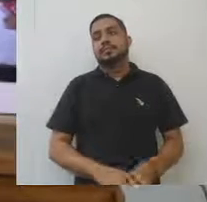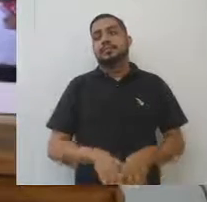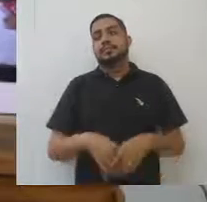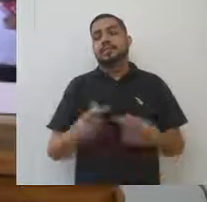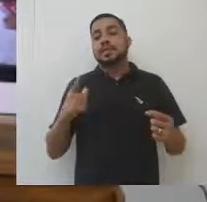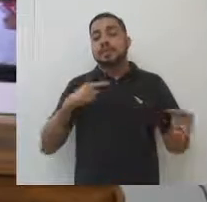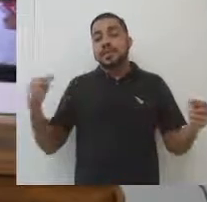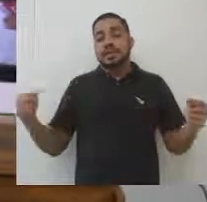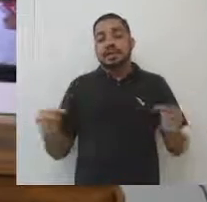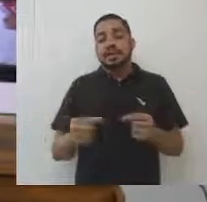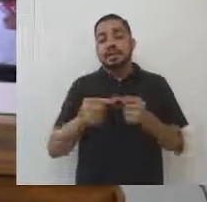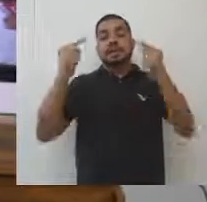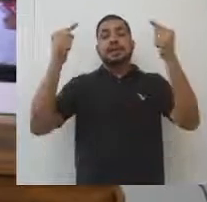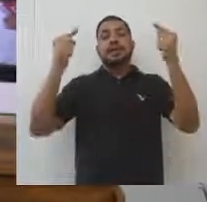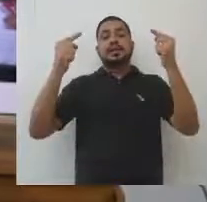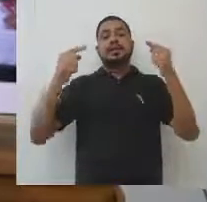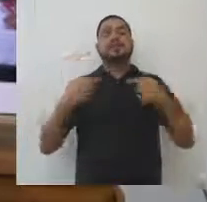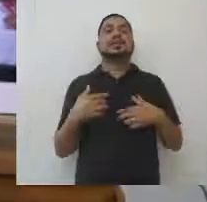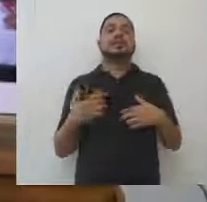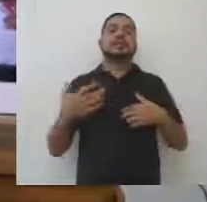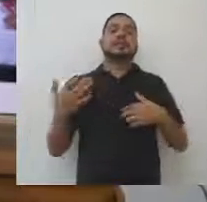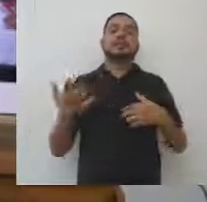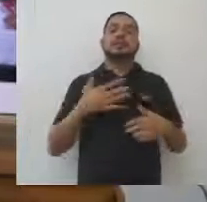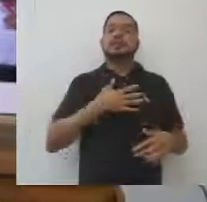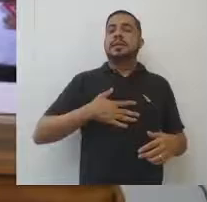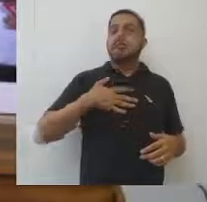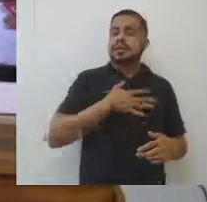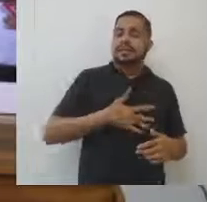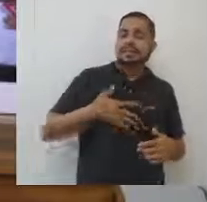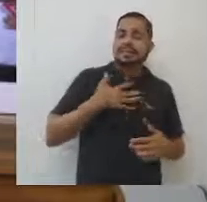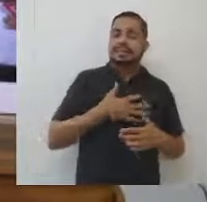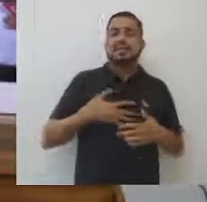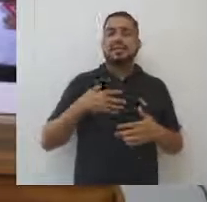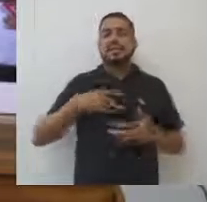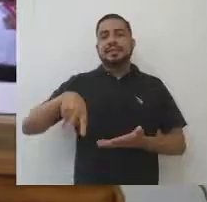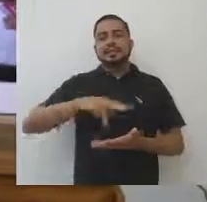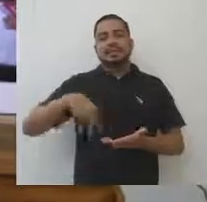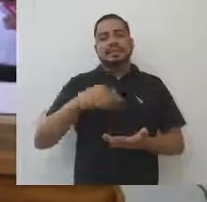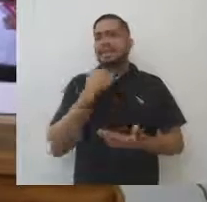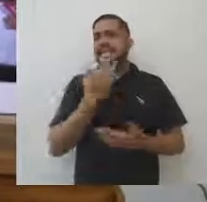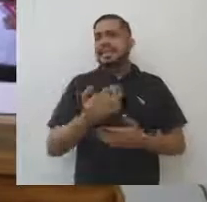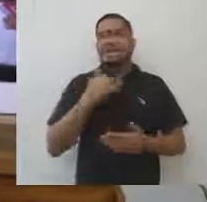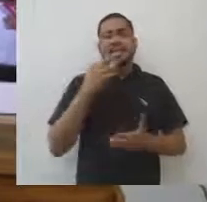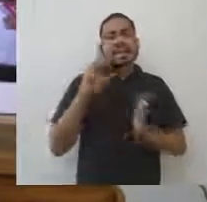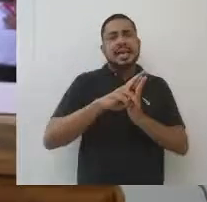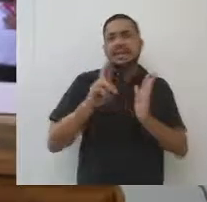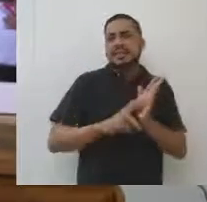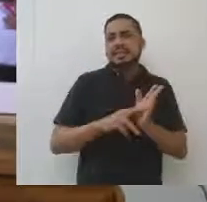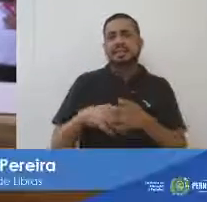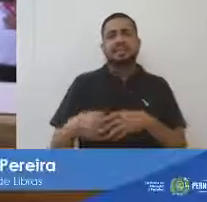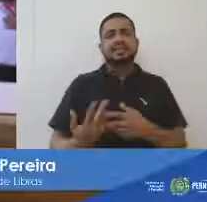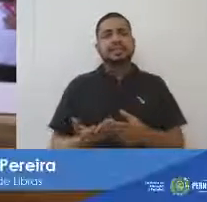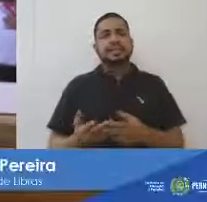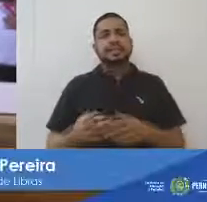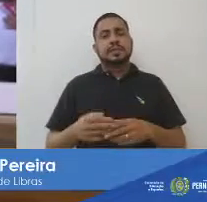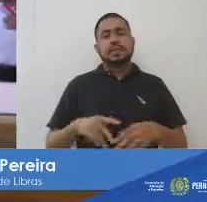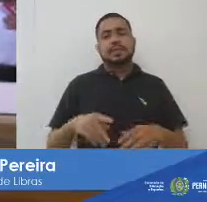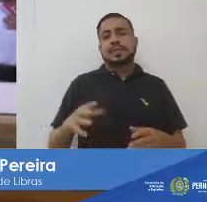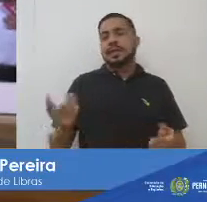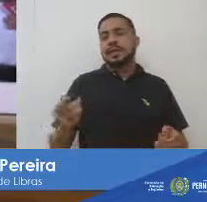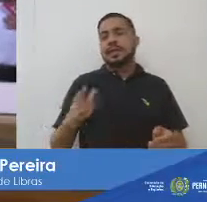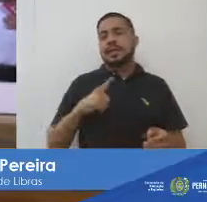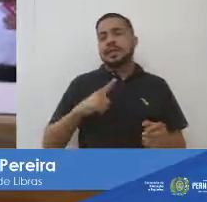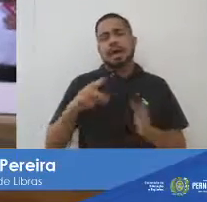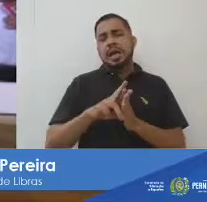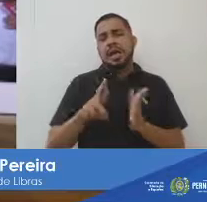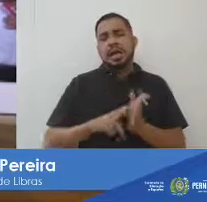Está ligada à diversão, ao prazer de dançar, sem compromisso, seguindo ou não o ritmo da música. É você